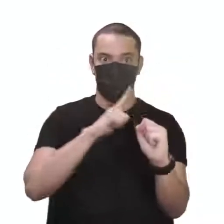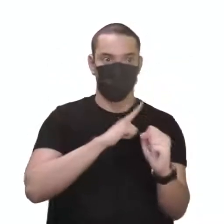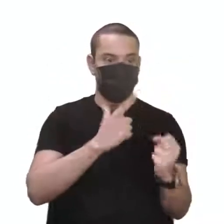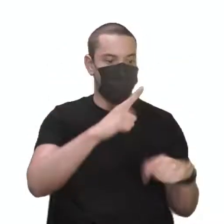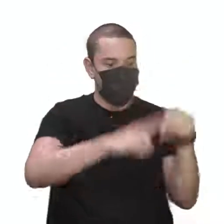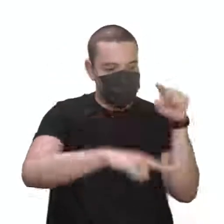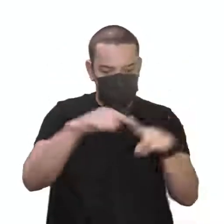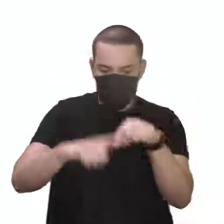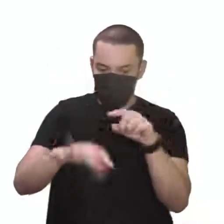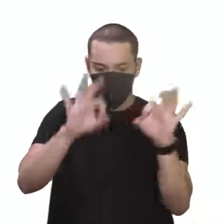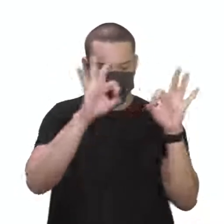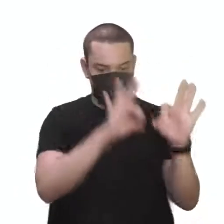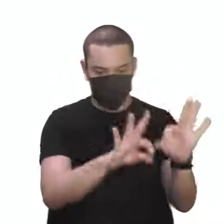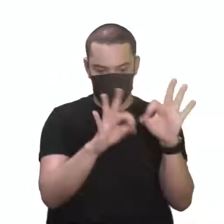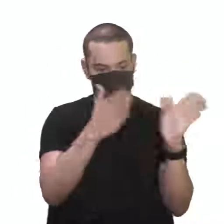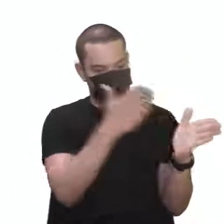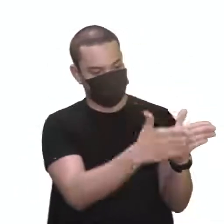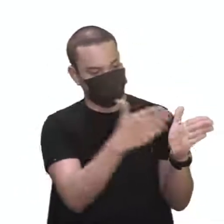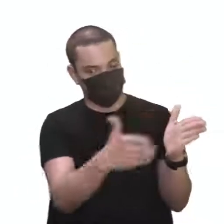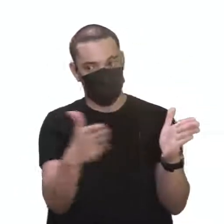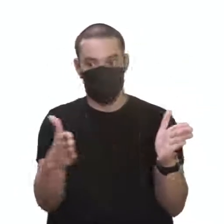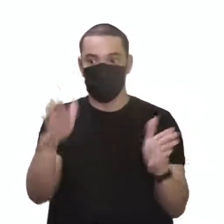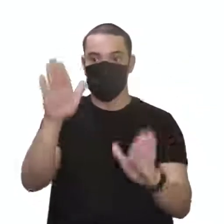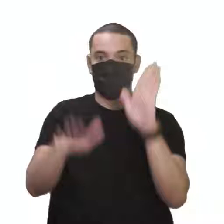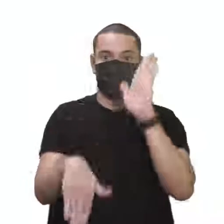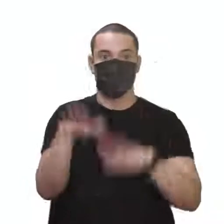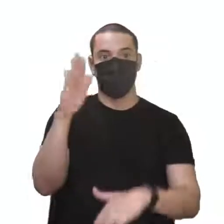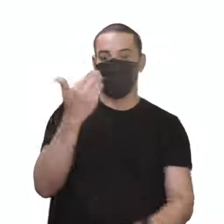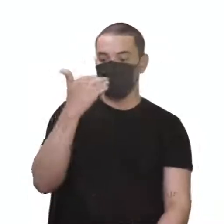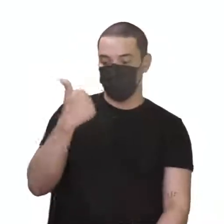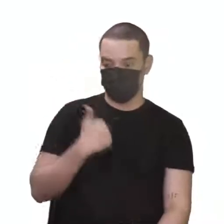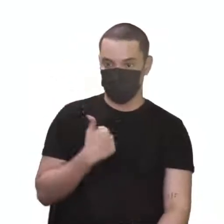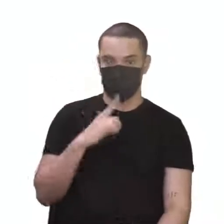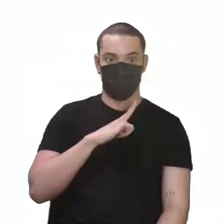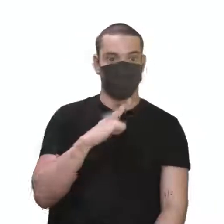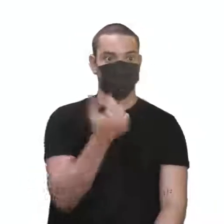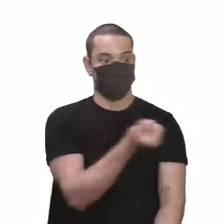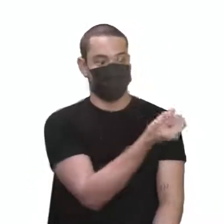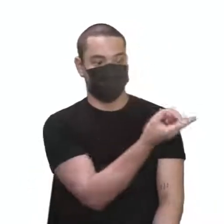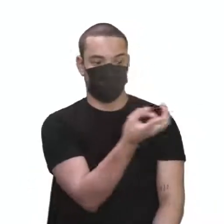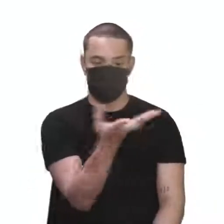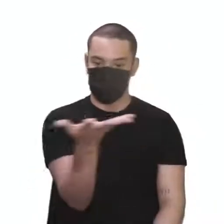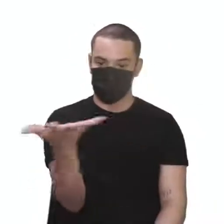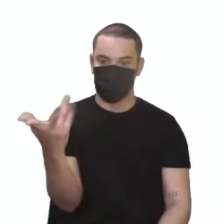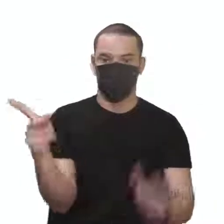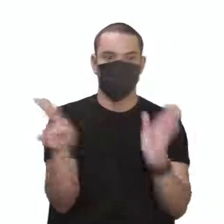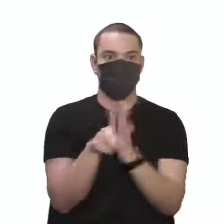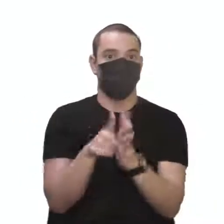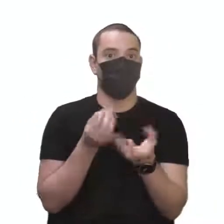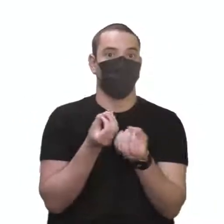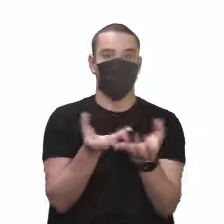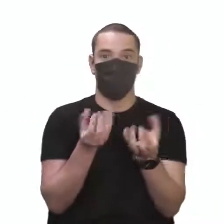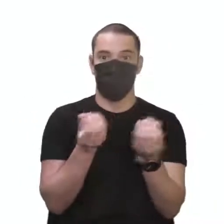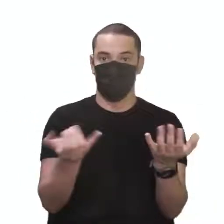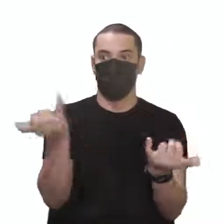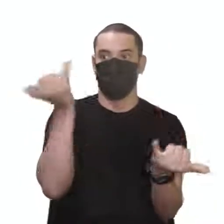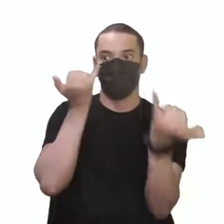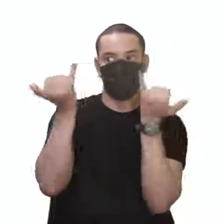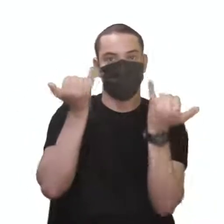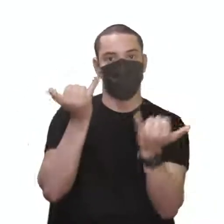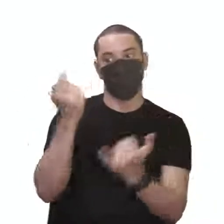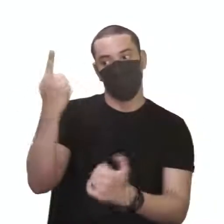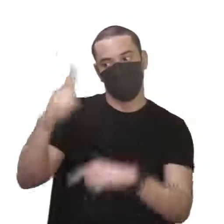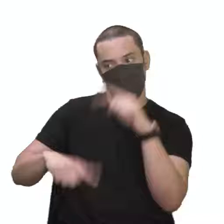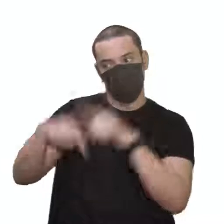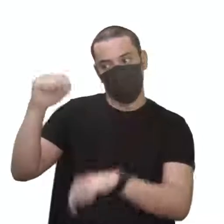certos que vão produzir. E dependendo da demanda, você vai ter o quê? Uma quantidade dessas informações, desses produtos. Uns vão ser